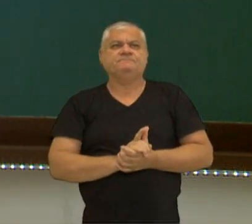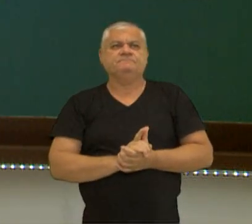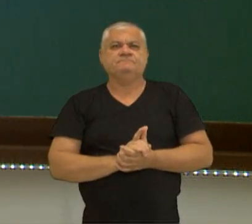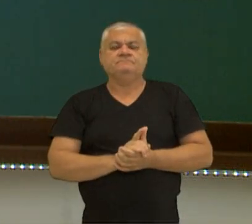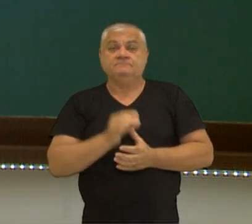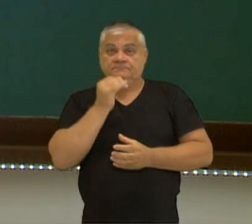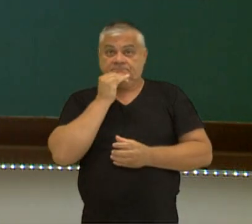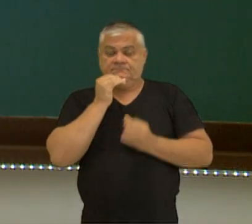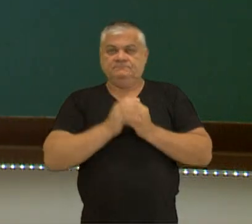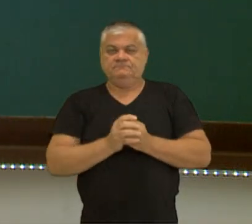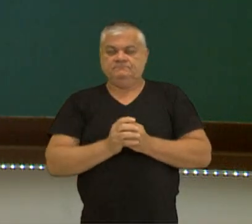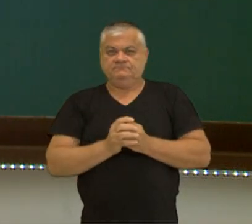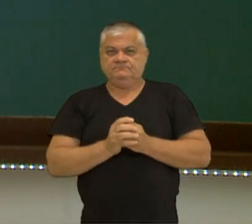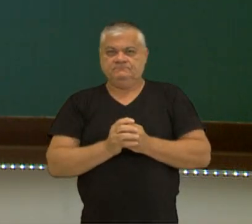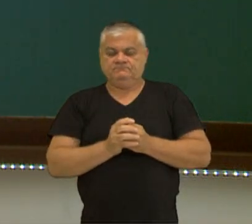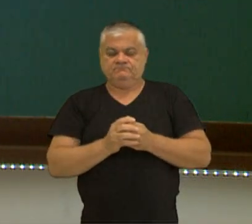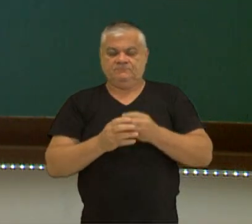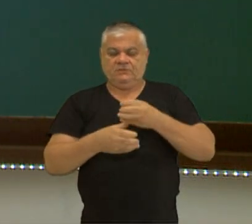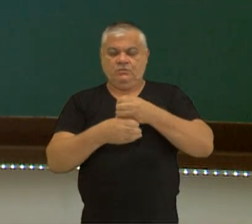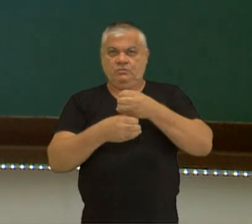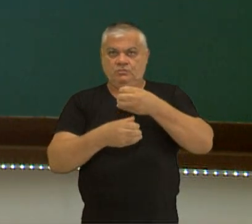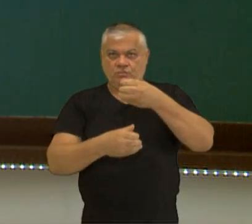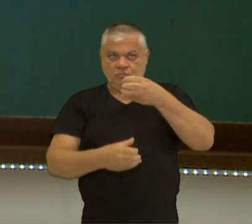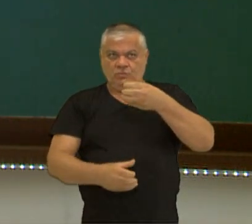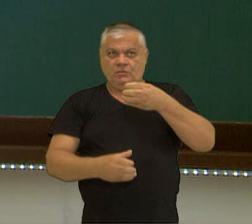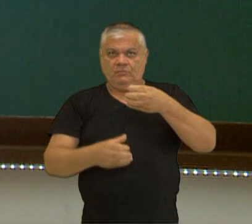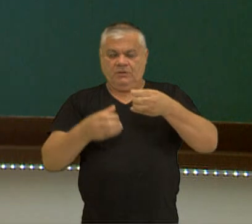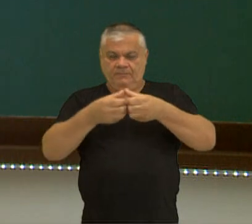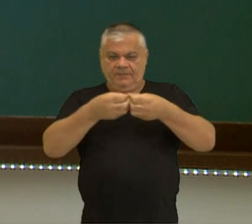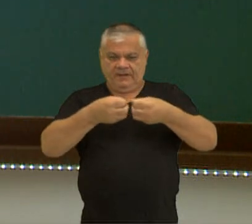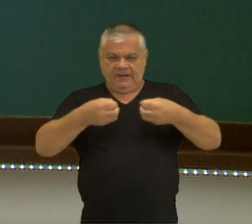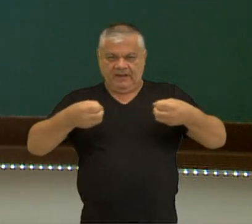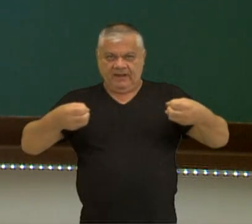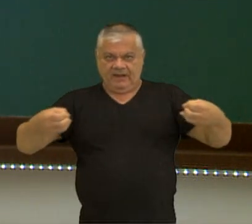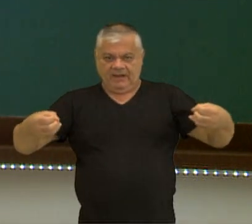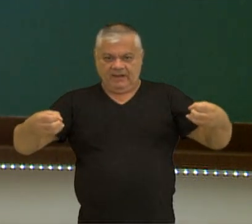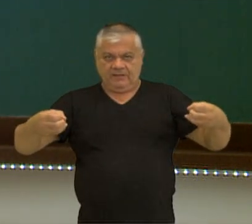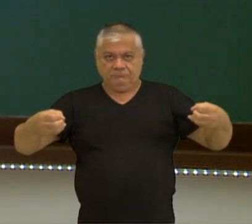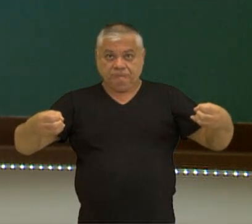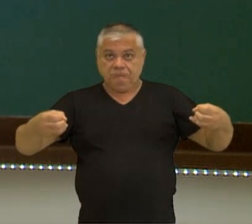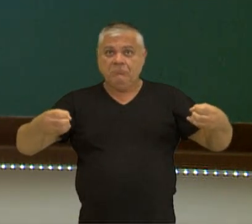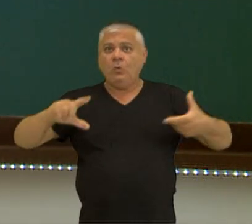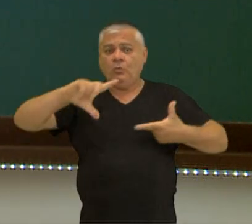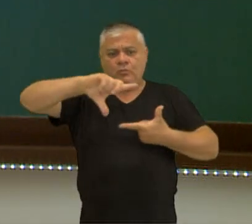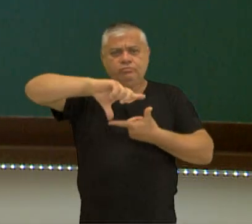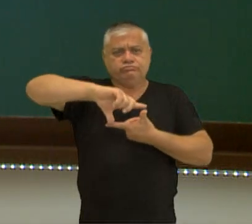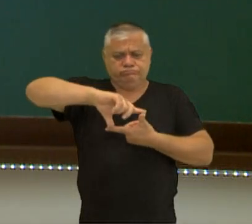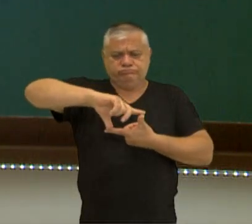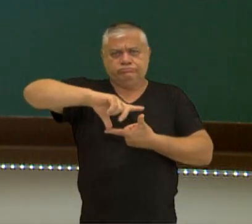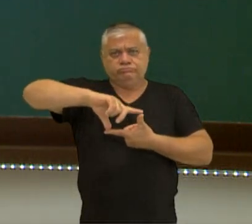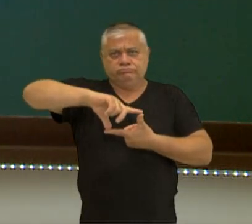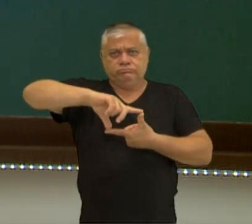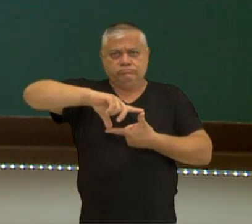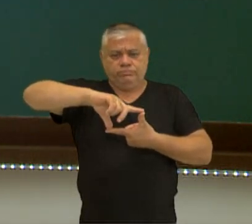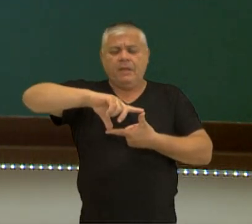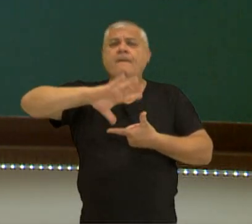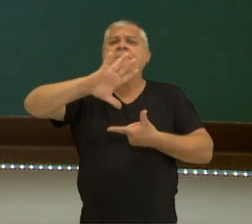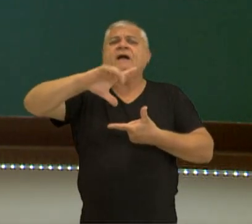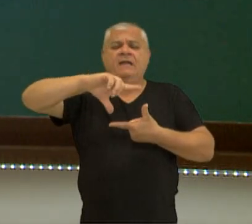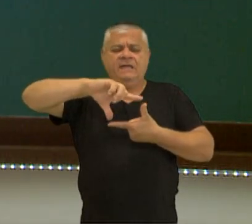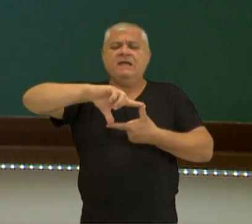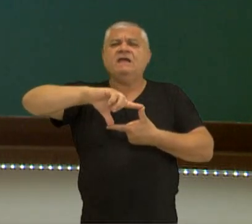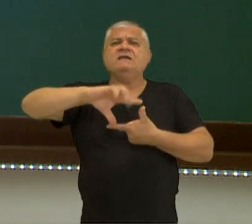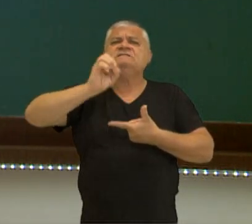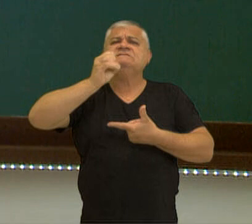sabemos que a área lateral de um cilindro reto, que é quando a gente planifica ele, é um retângulo, né? Mas e se